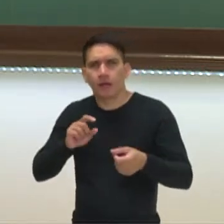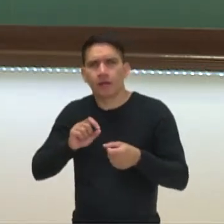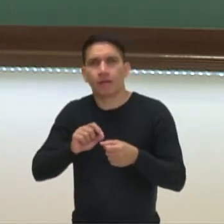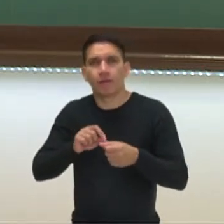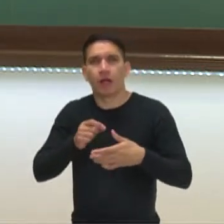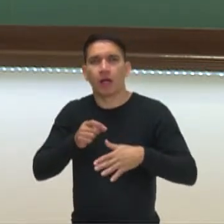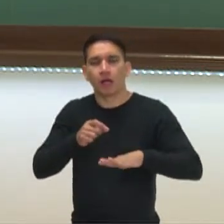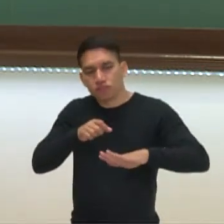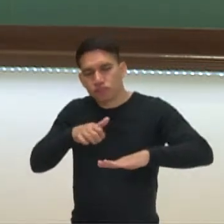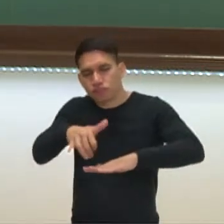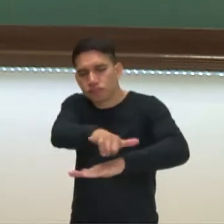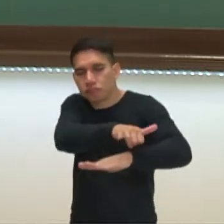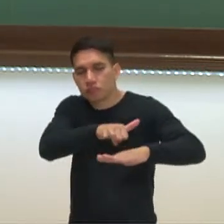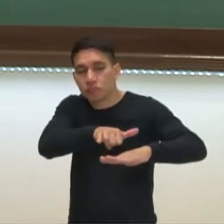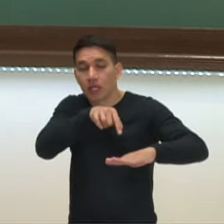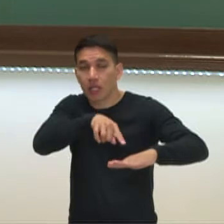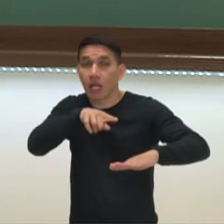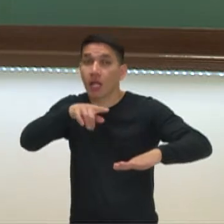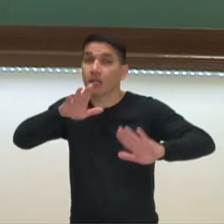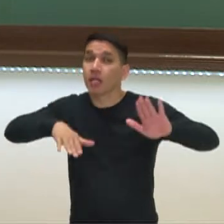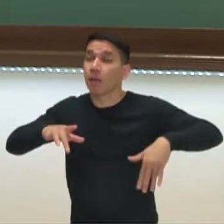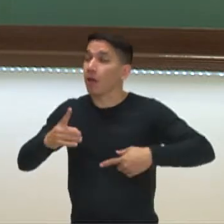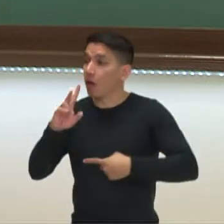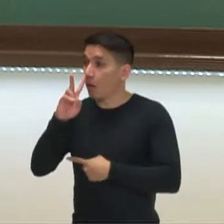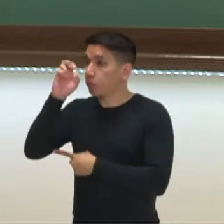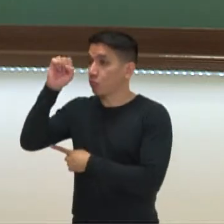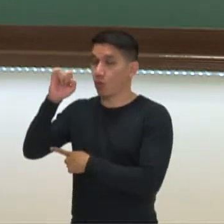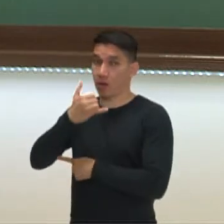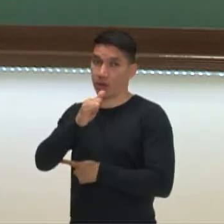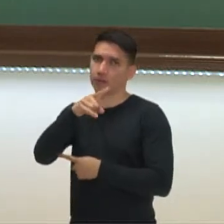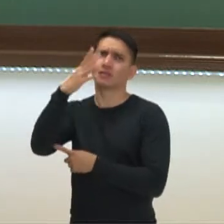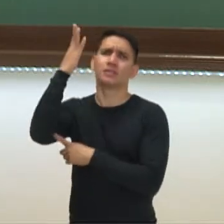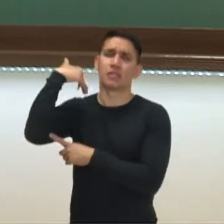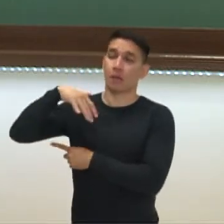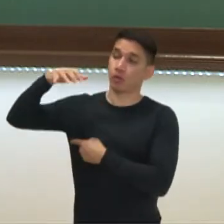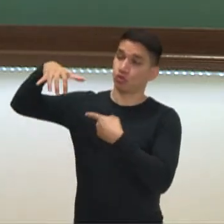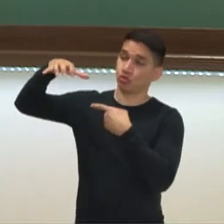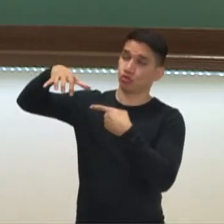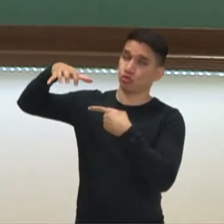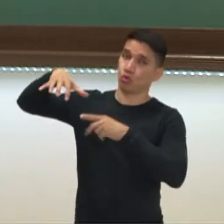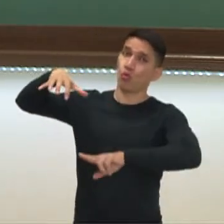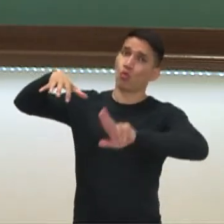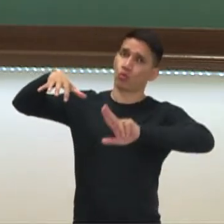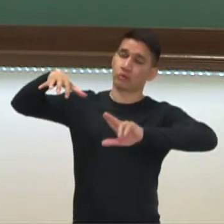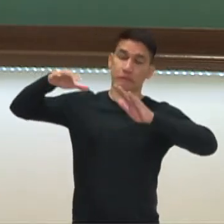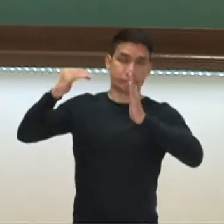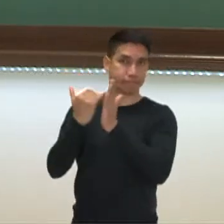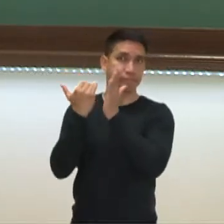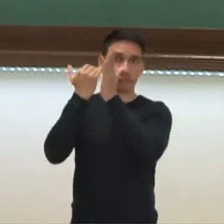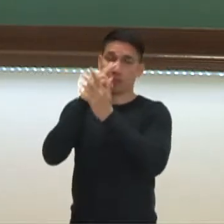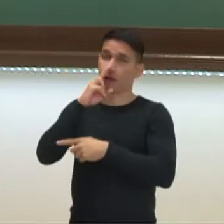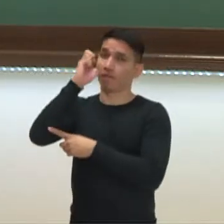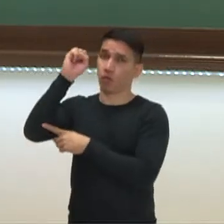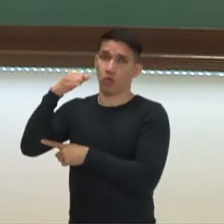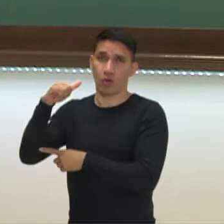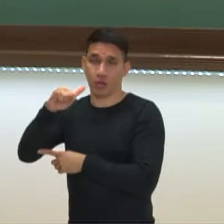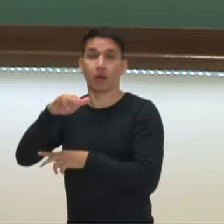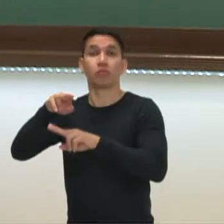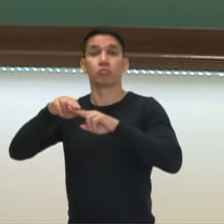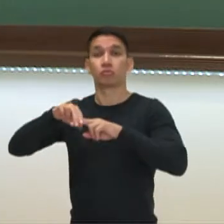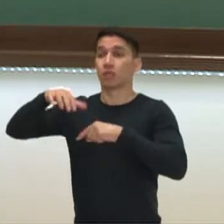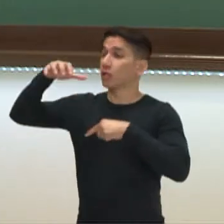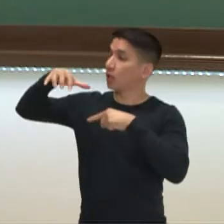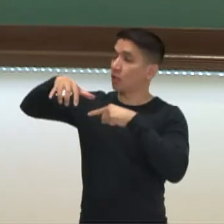Corrente elétrica, ela depende da potência elétrica. Você já sabe que chuveiro usa muita potência elétrica. Então, o resistor de